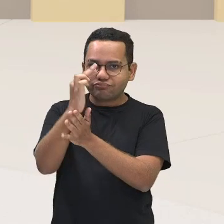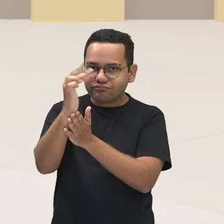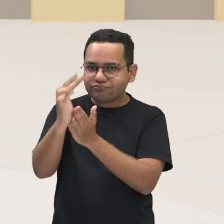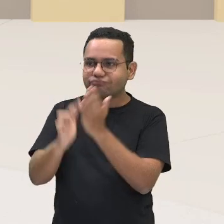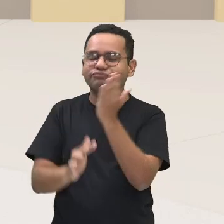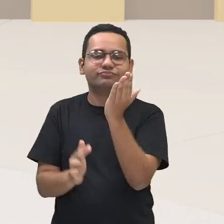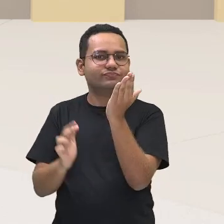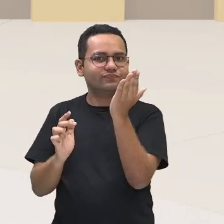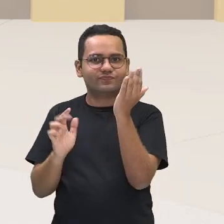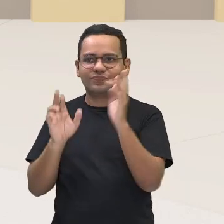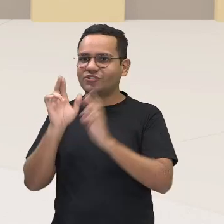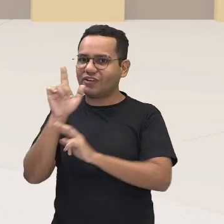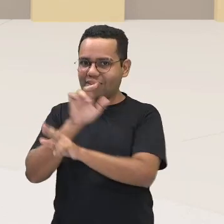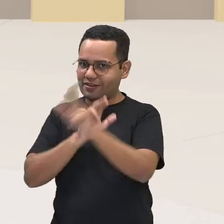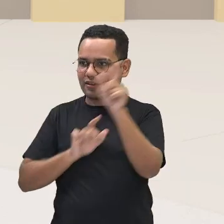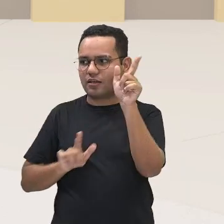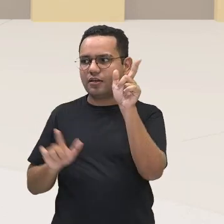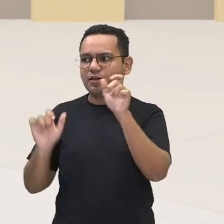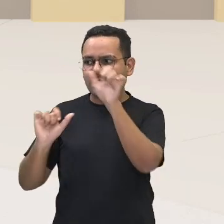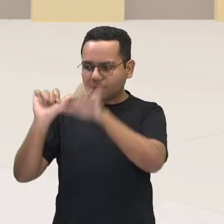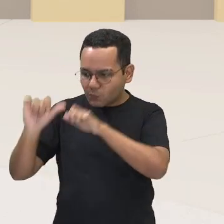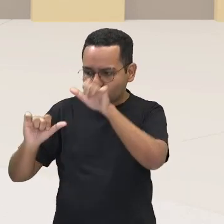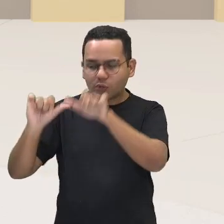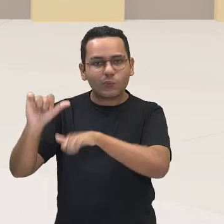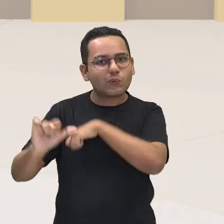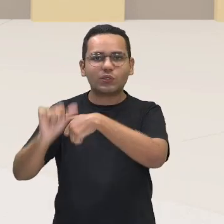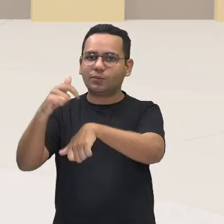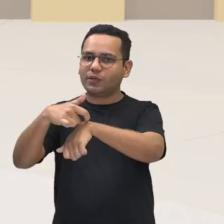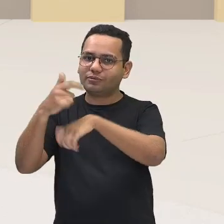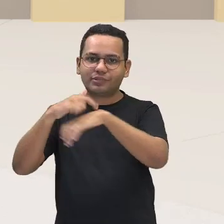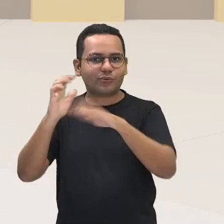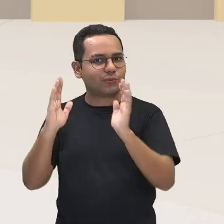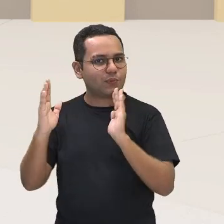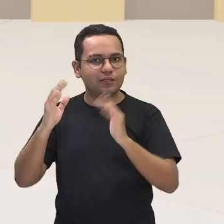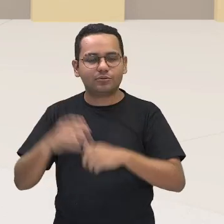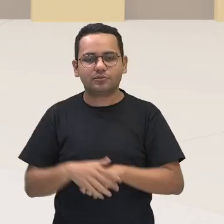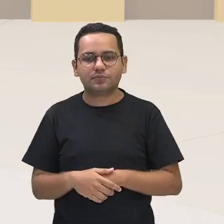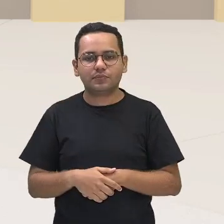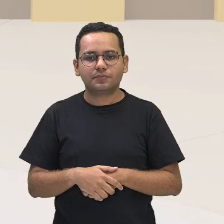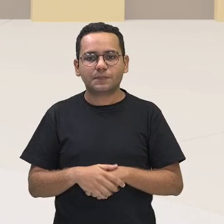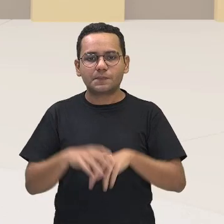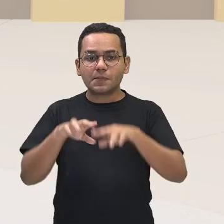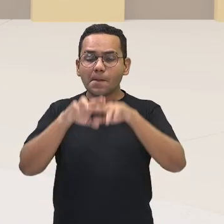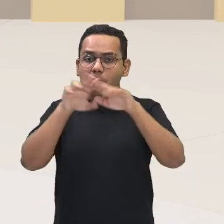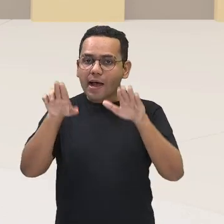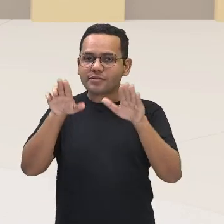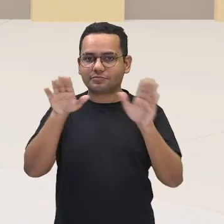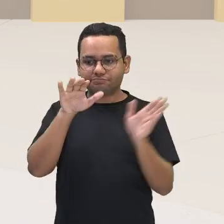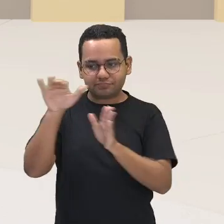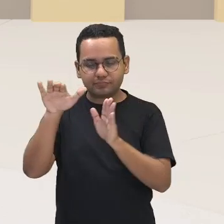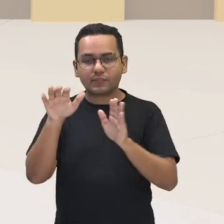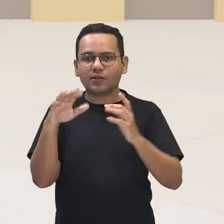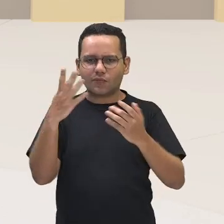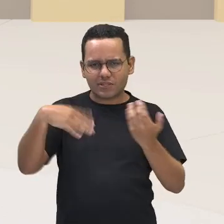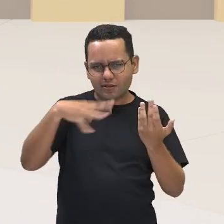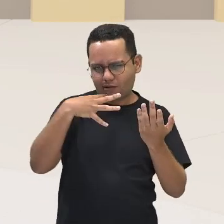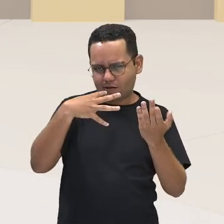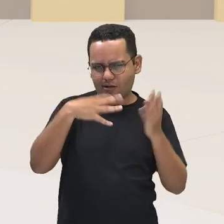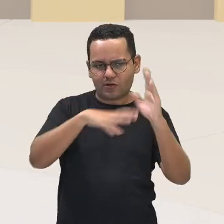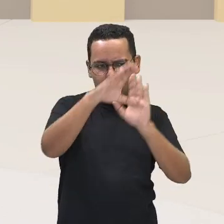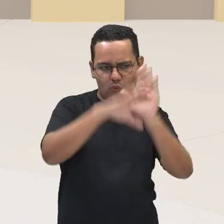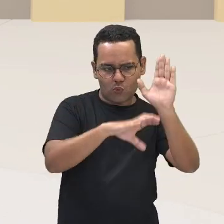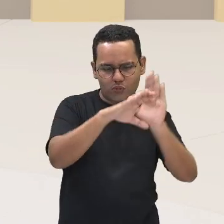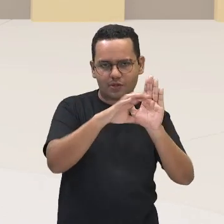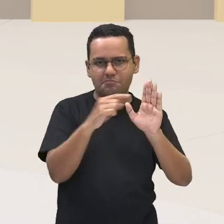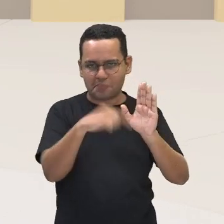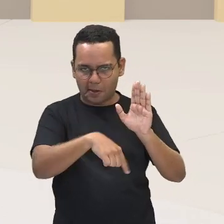muda ao longo do tempo. Então, tendo conhecimento desse conceito de identidade e cultura, a gente volta para